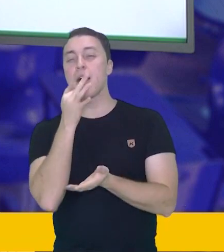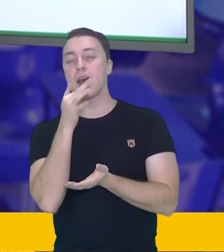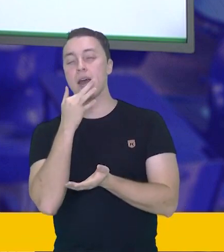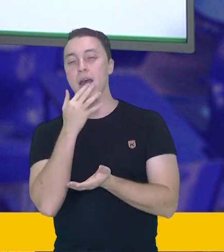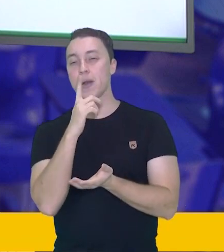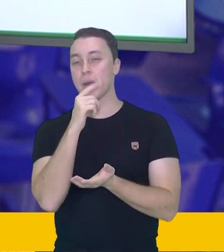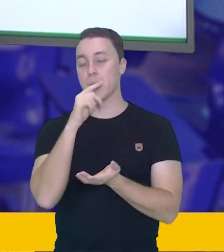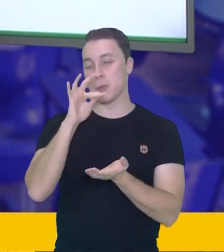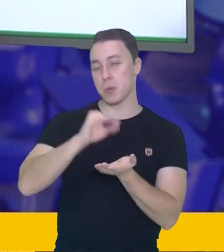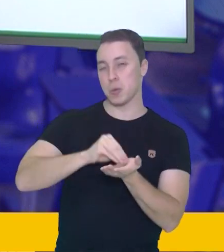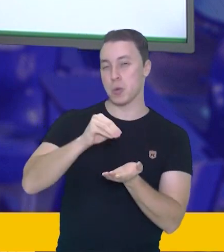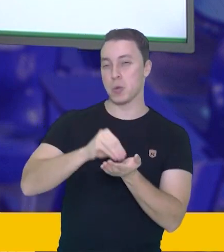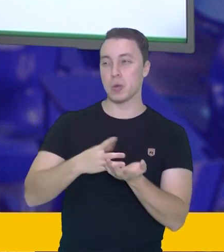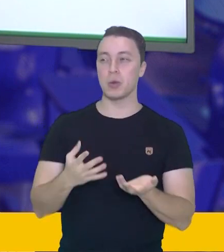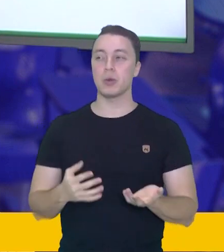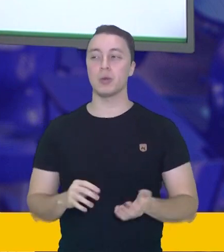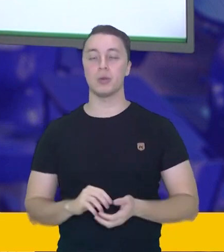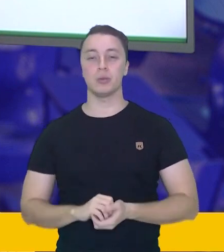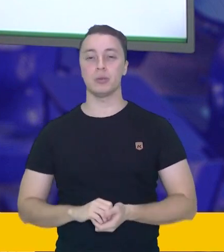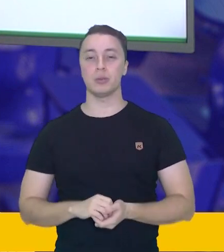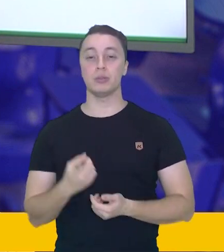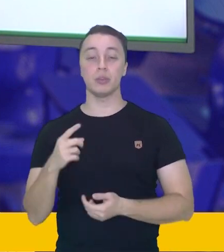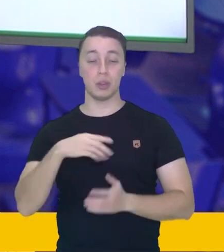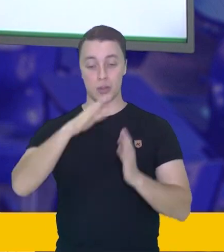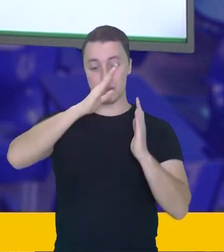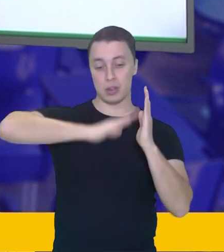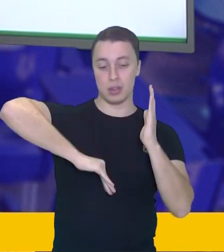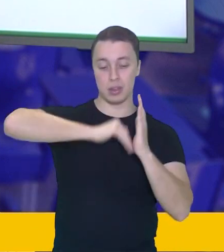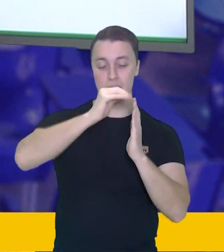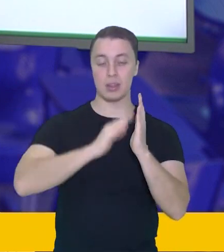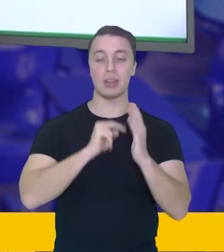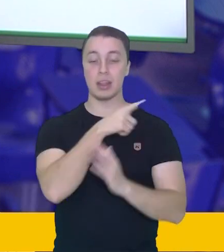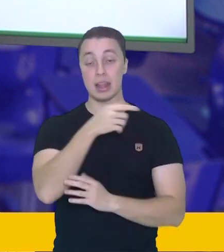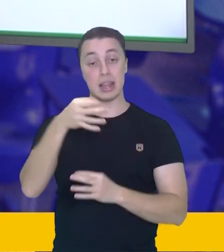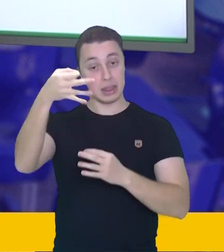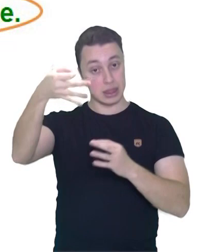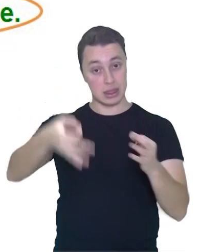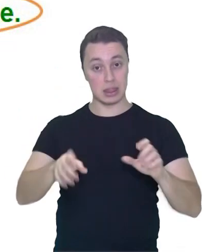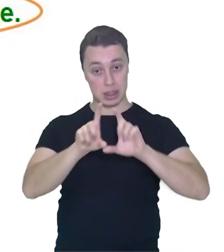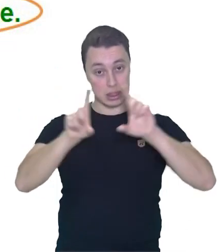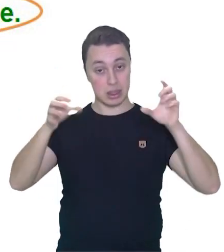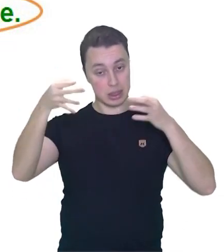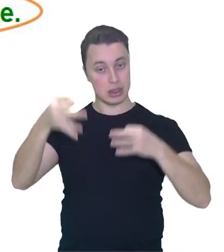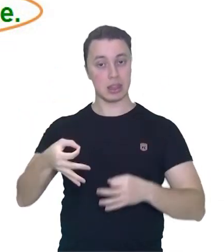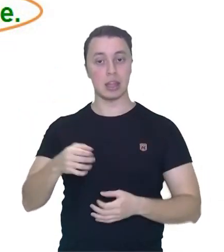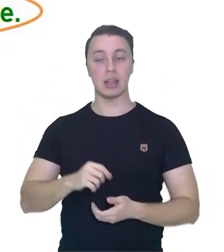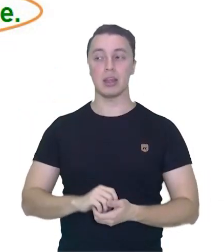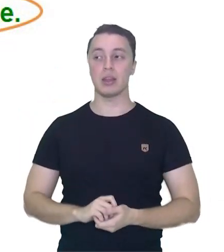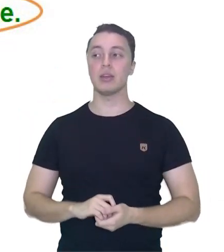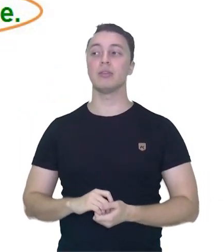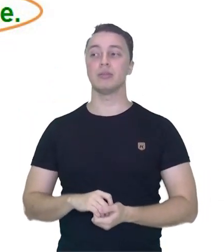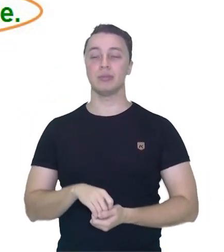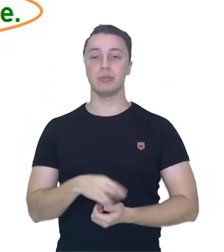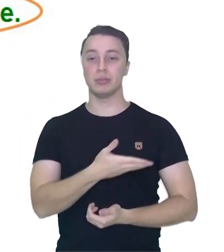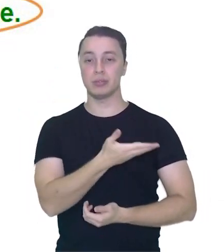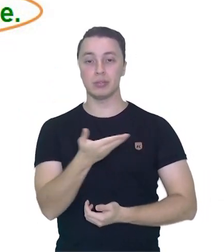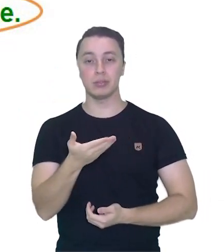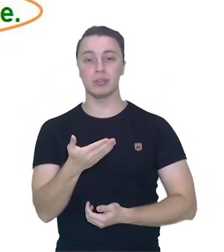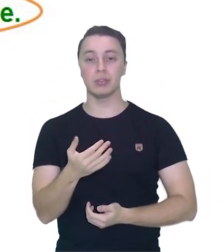Turma da Mônica. E aí você iria pintar a frase correta, que é chamar a atenção para